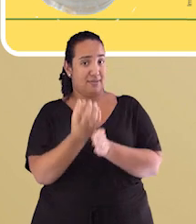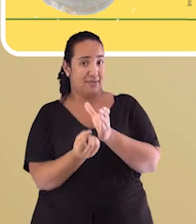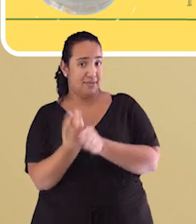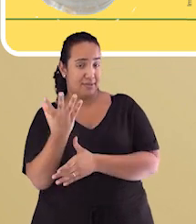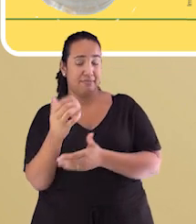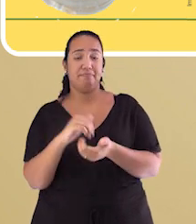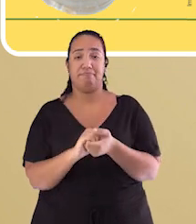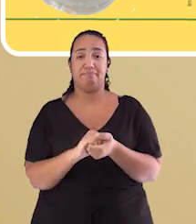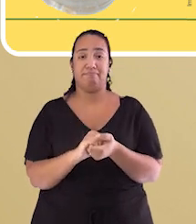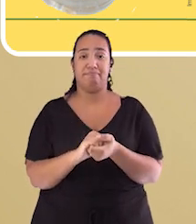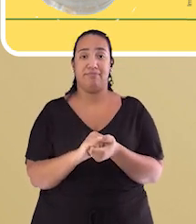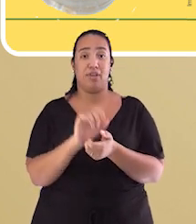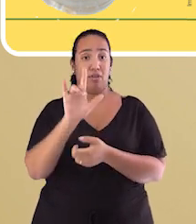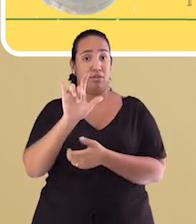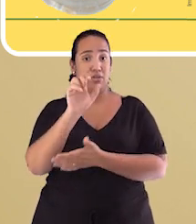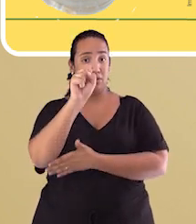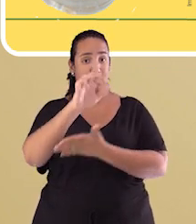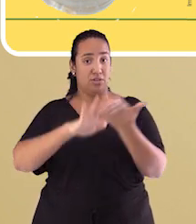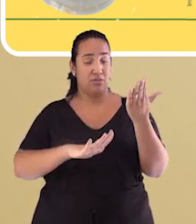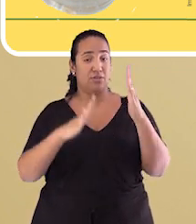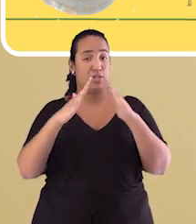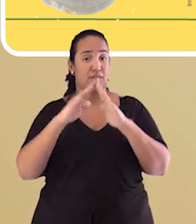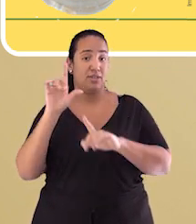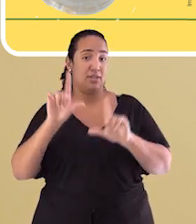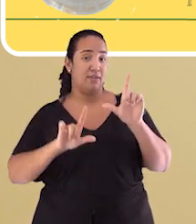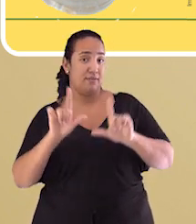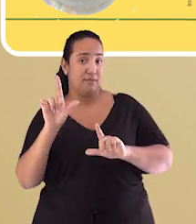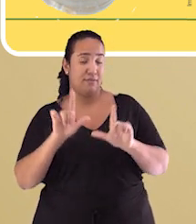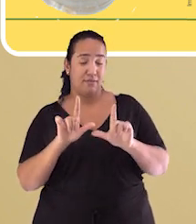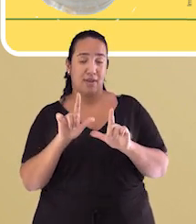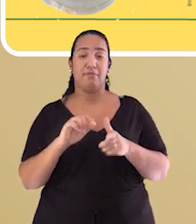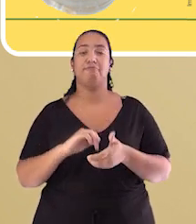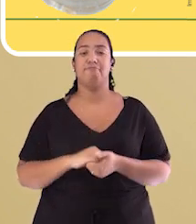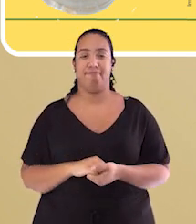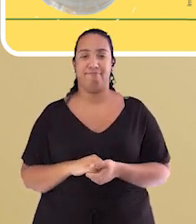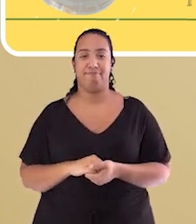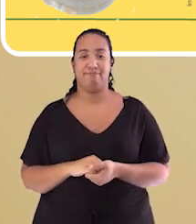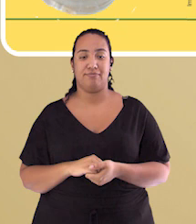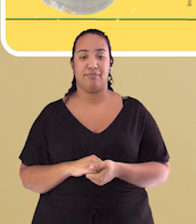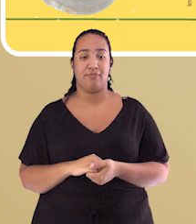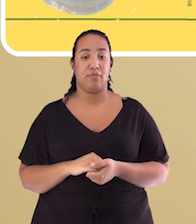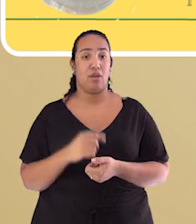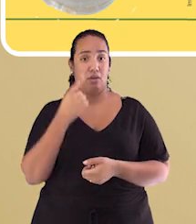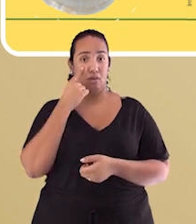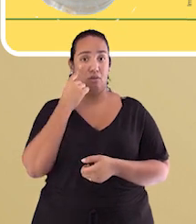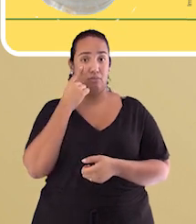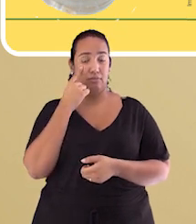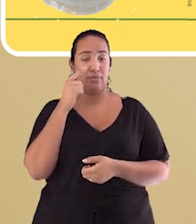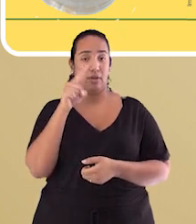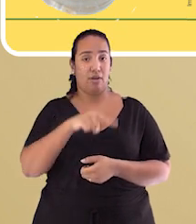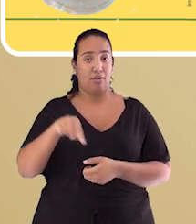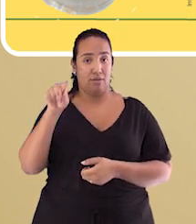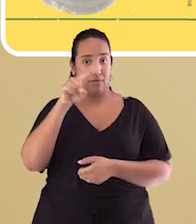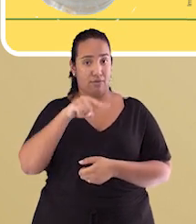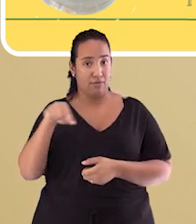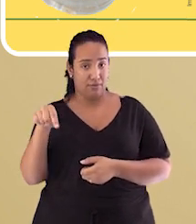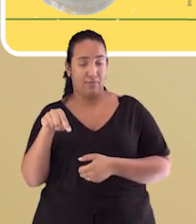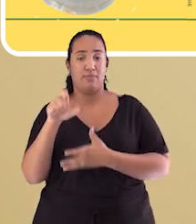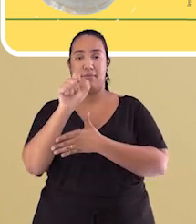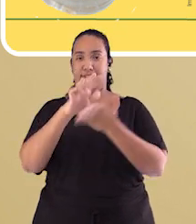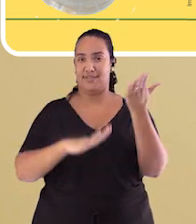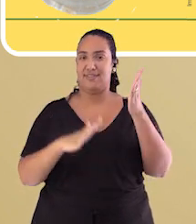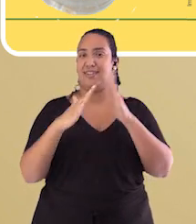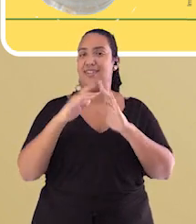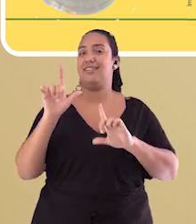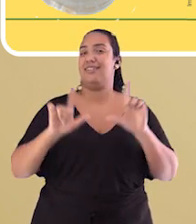construir. Marque o Dever em Casa na TV nos seus stories e posts do Instagram, pelo @Dever em Casa na